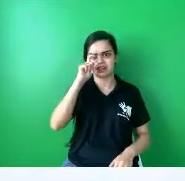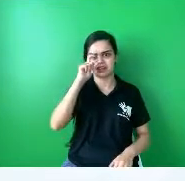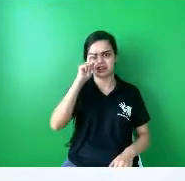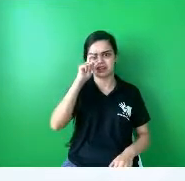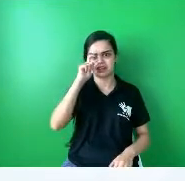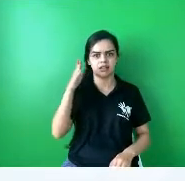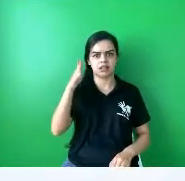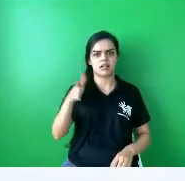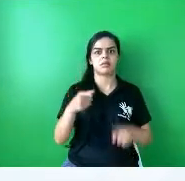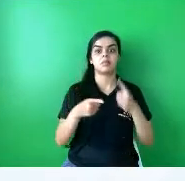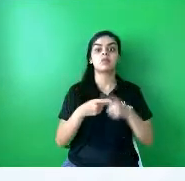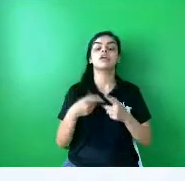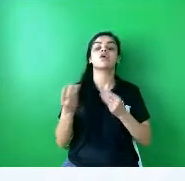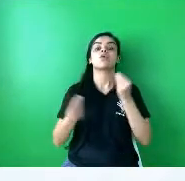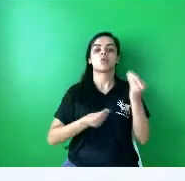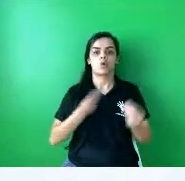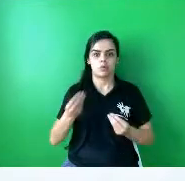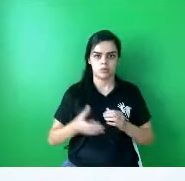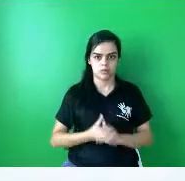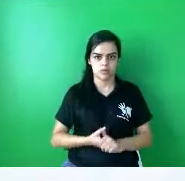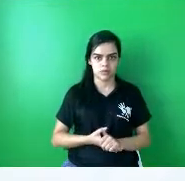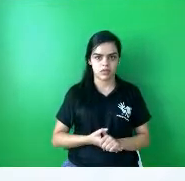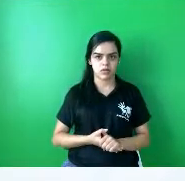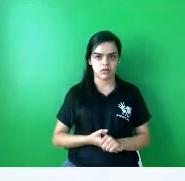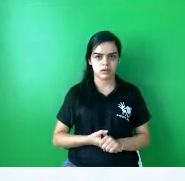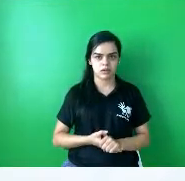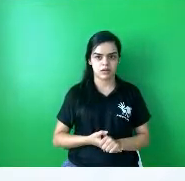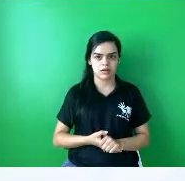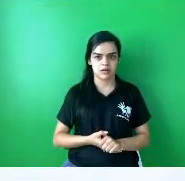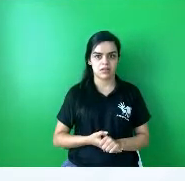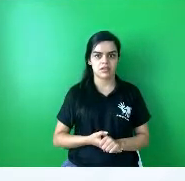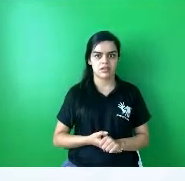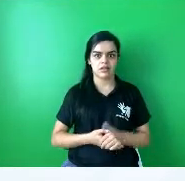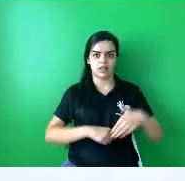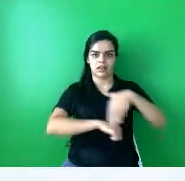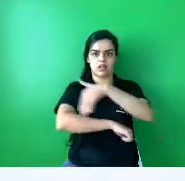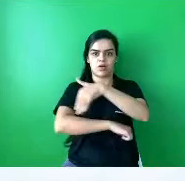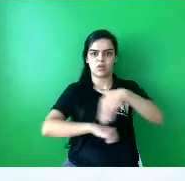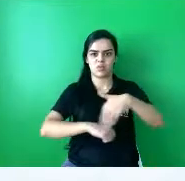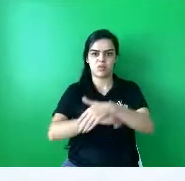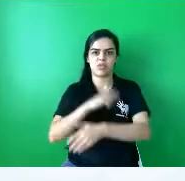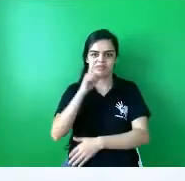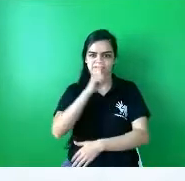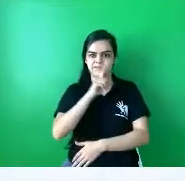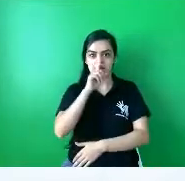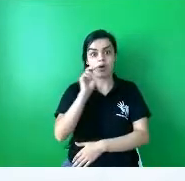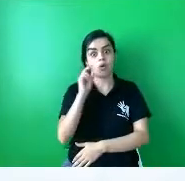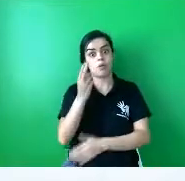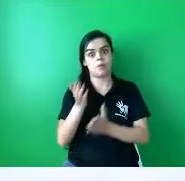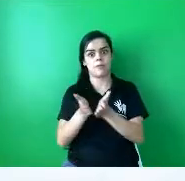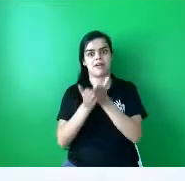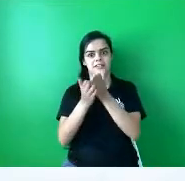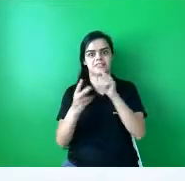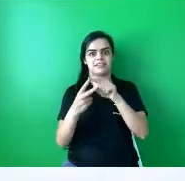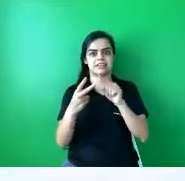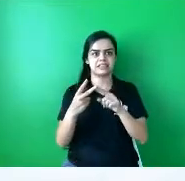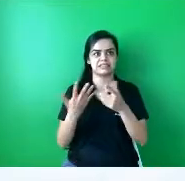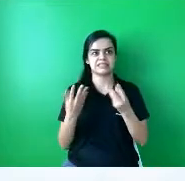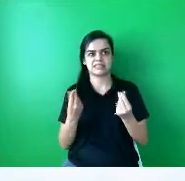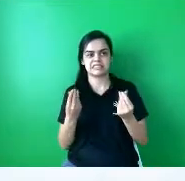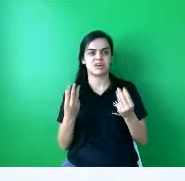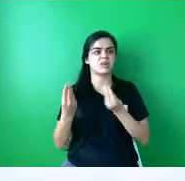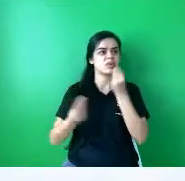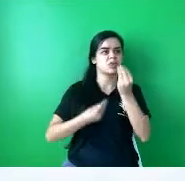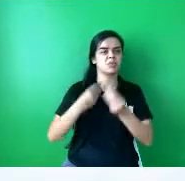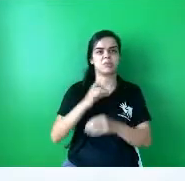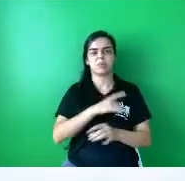porque quais são os meios que você chega lá? Ou é pela estrada de chão, que é o meio terrestre, ou então por barco. Então o pessoal fica meio constrangido,